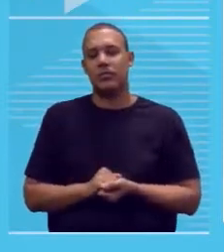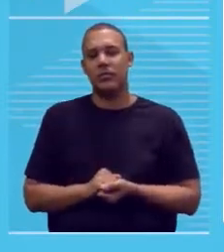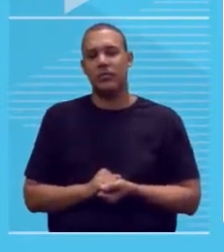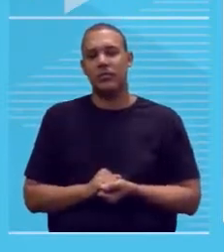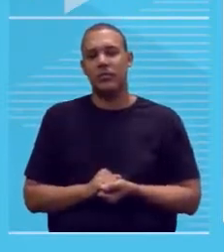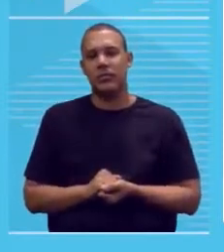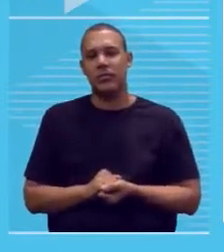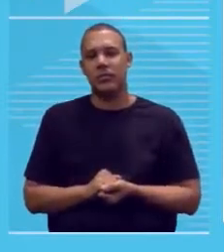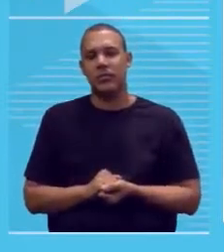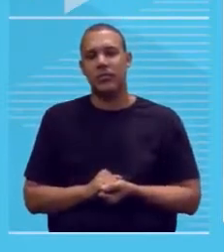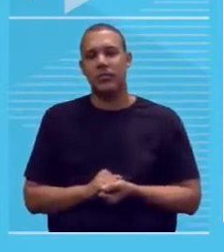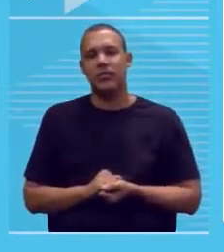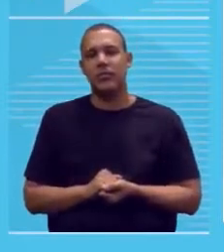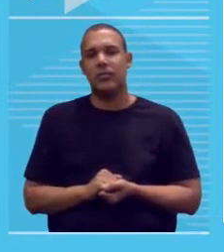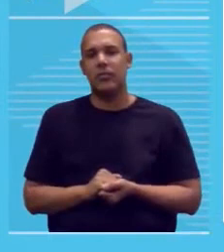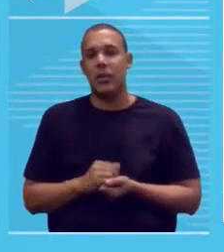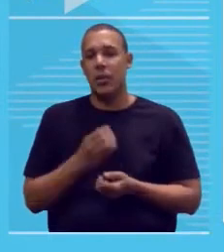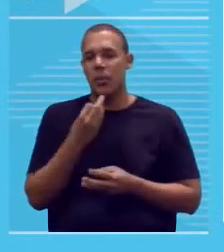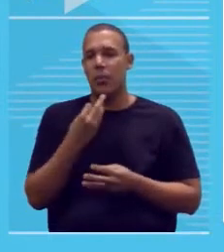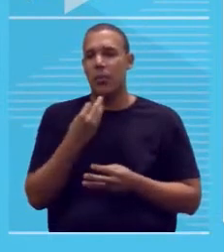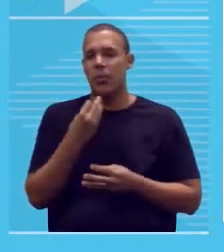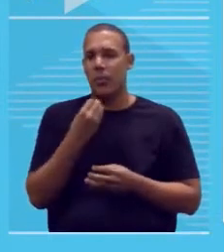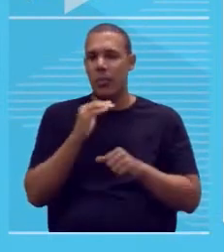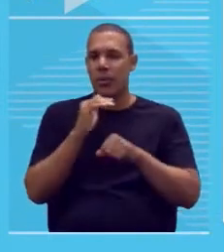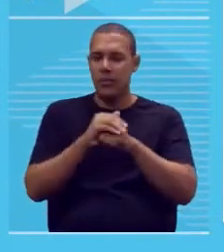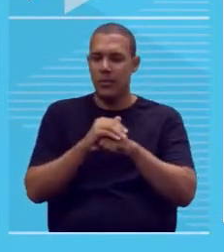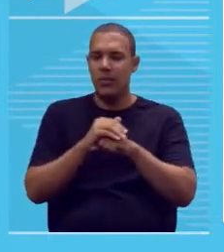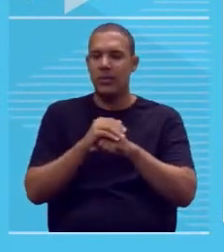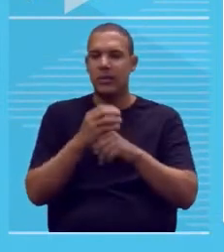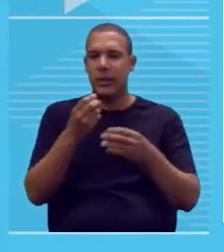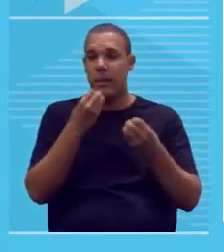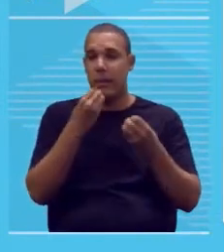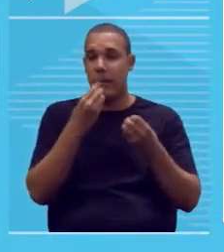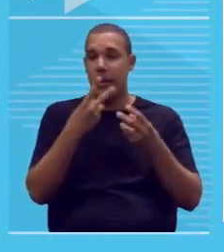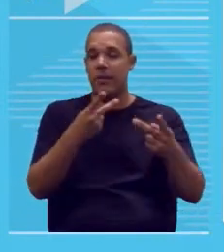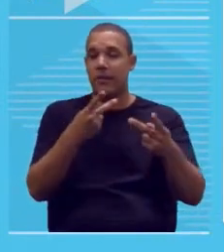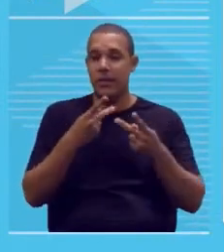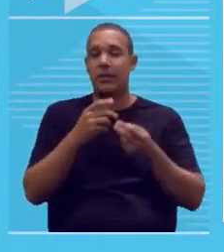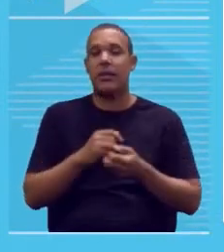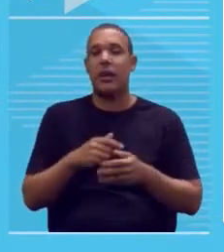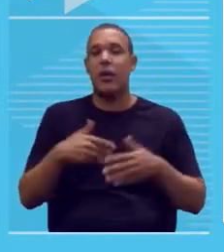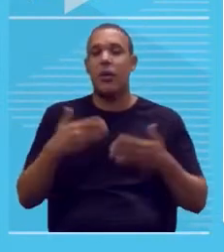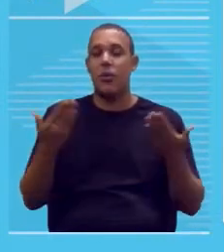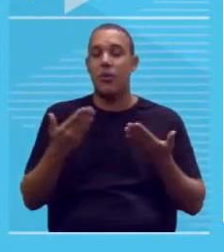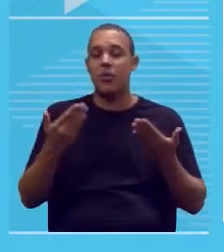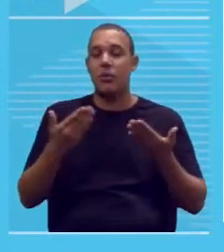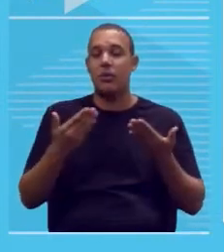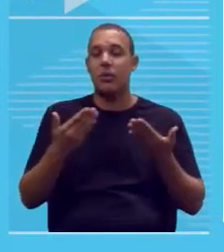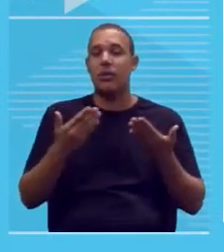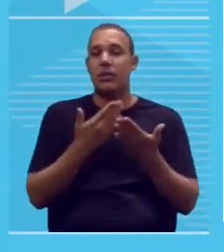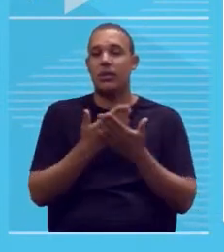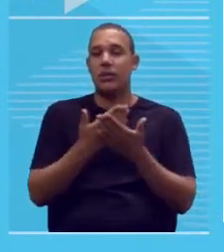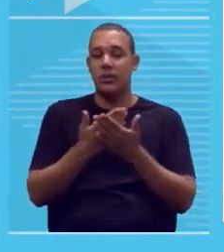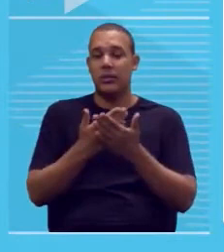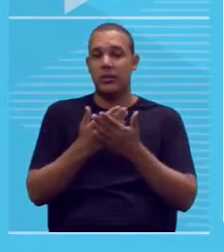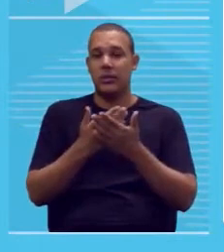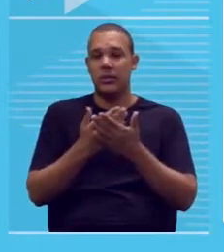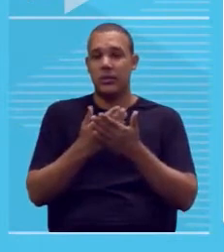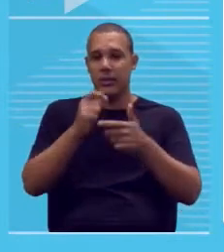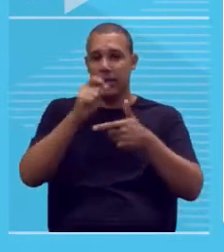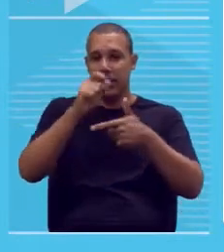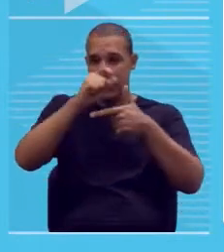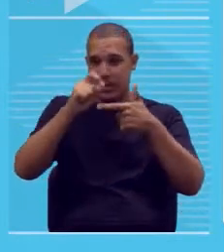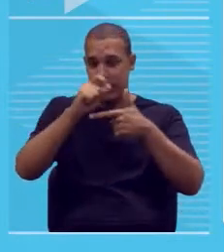bem-vinda, Gracilene. Fique à vontade para você estar participando. Você que está conectado agora, nós estamos visualizando dentro do eixo de estudo da